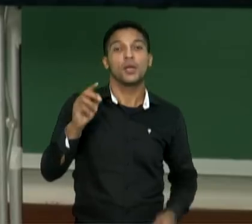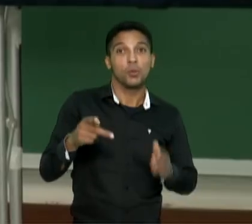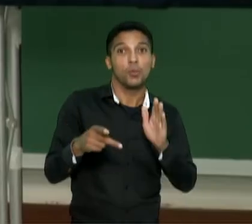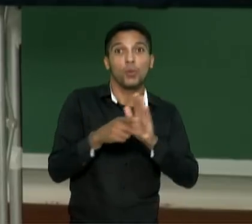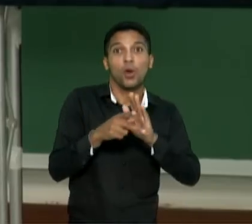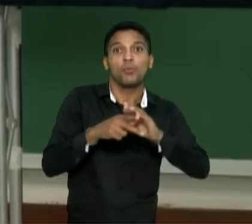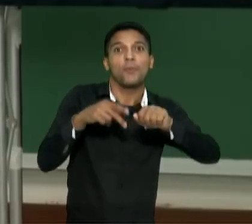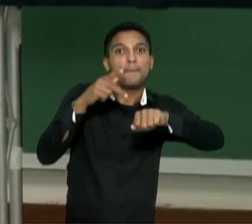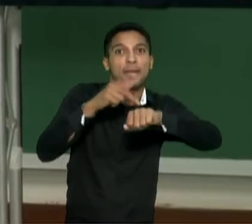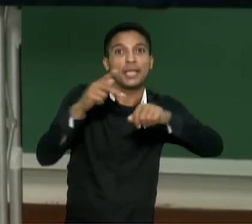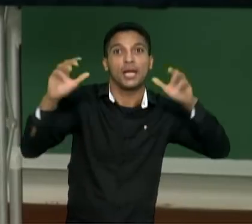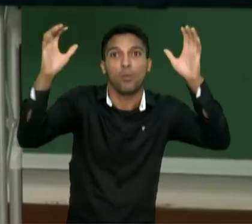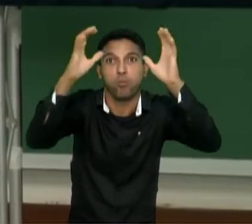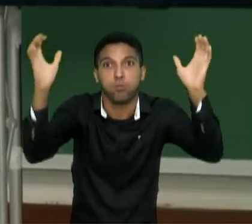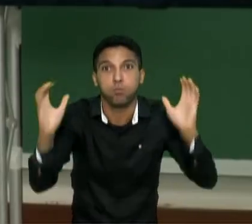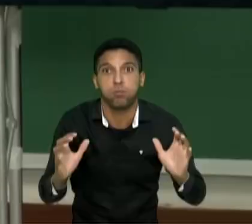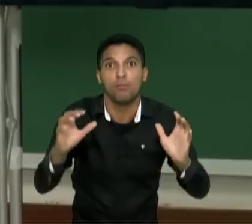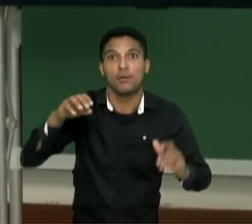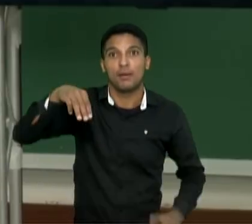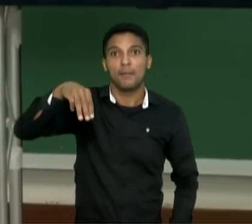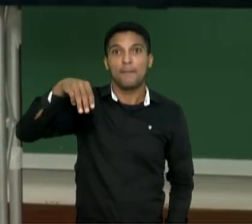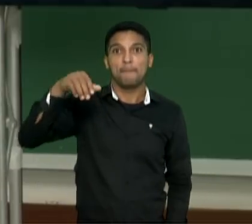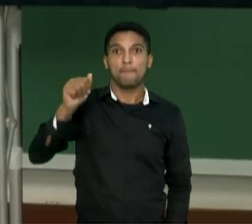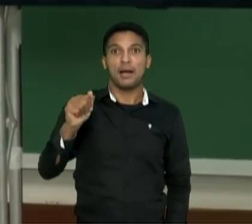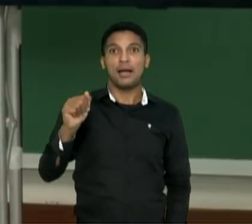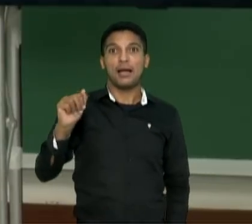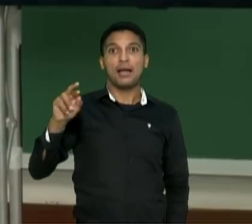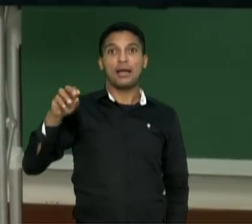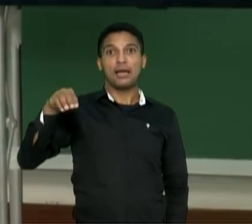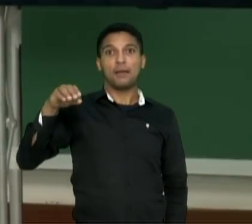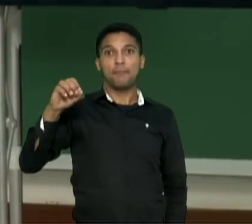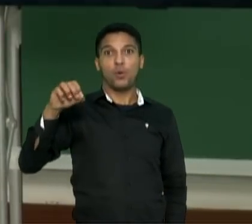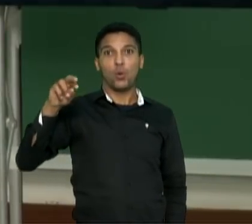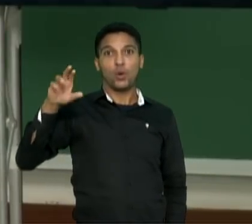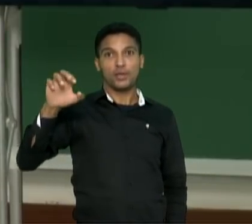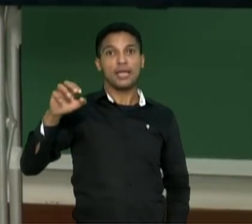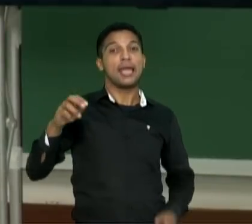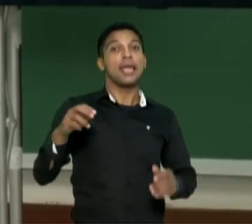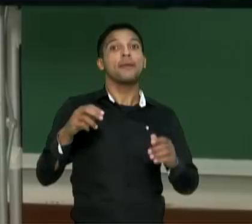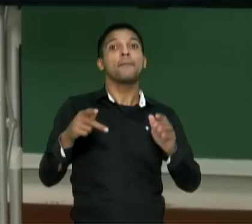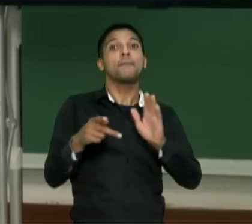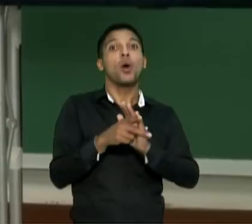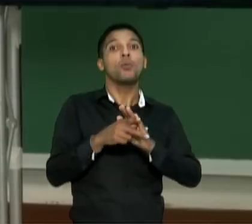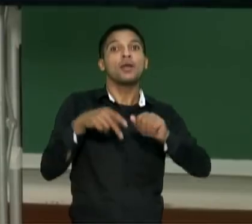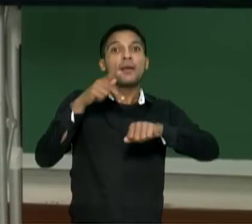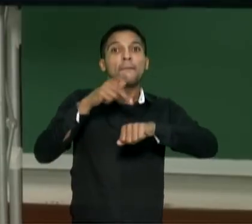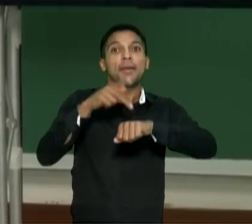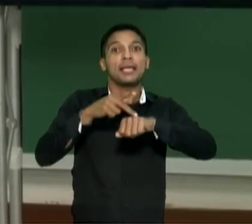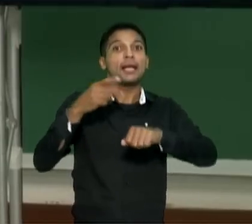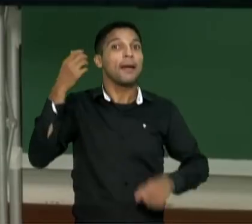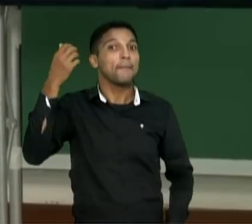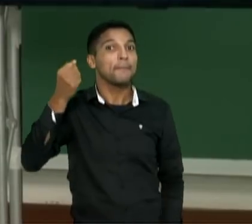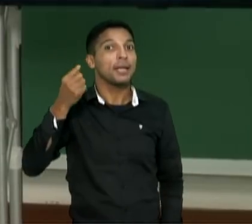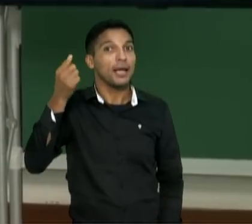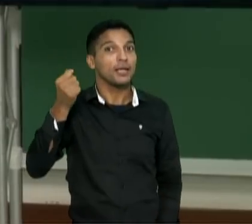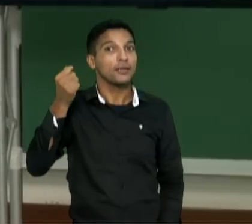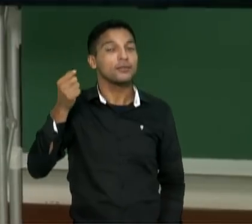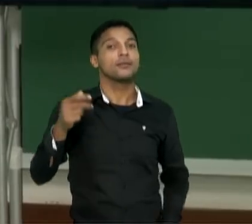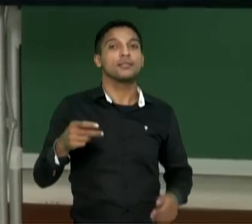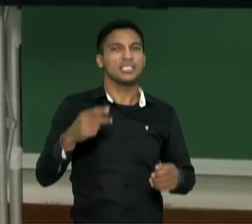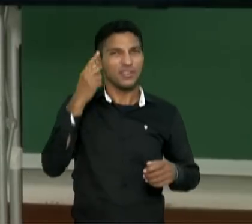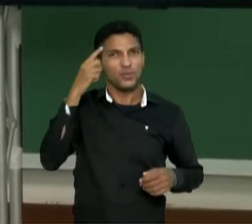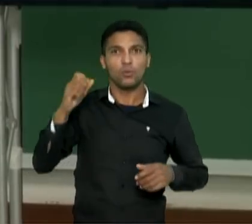né? Mármore é aquela pedra branca que vocês viram ali as esculturas do Davi, tanto do Bernini quanto do